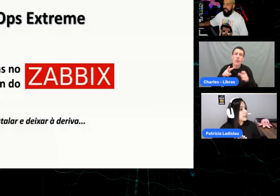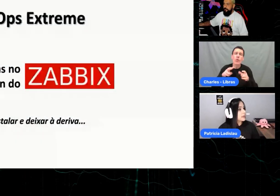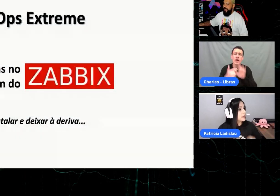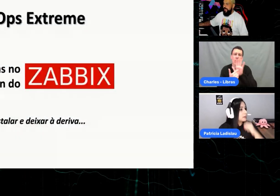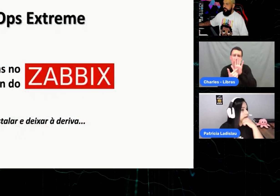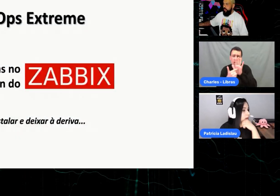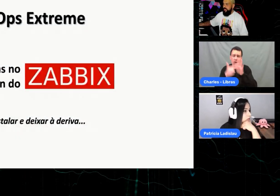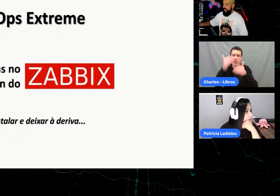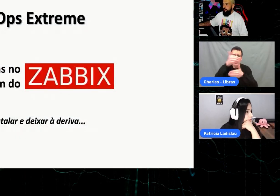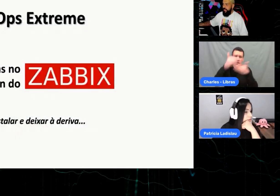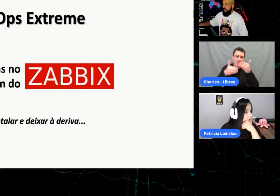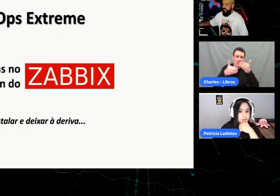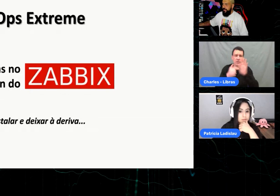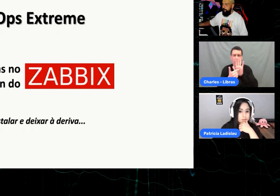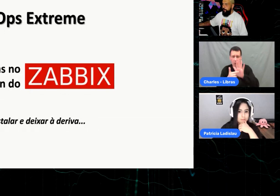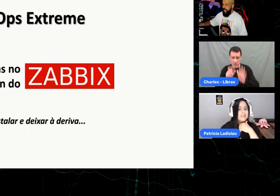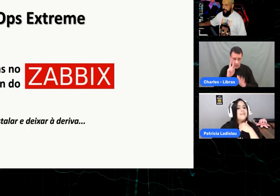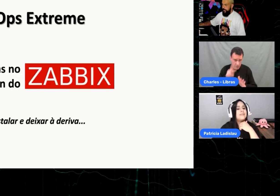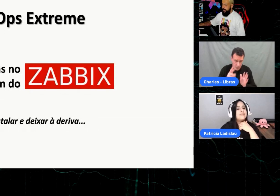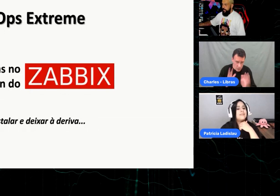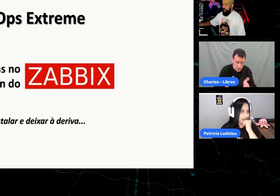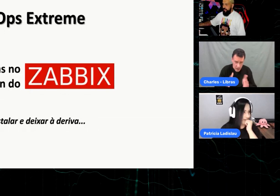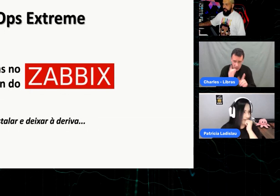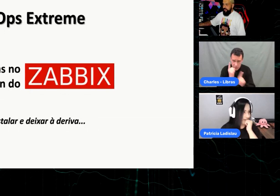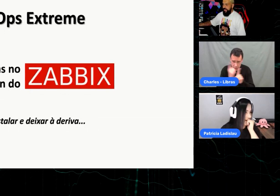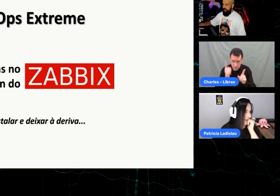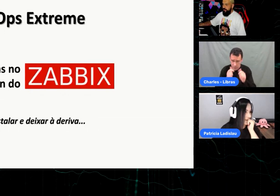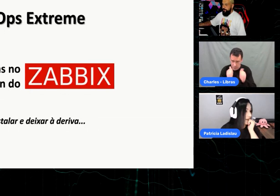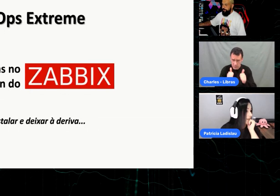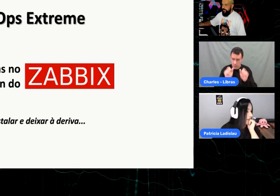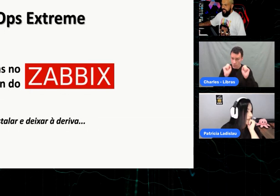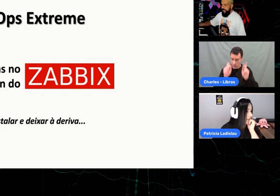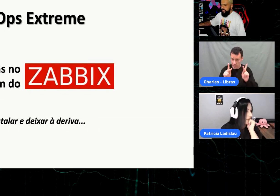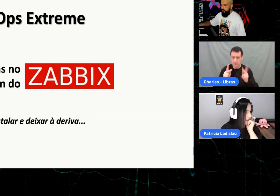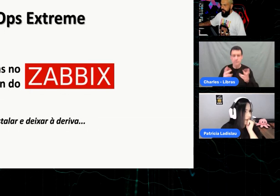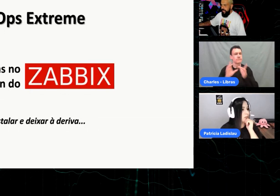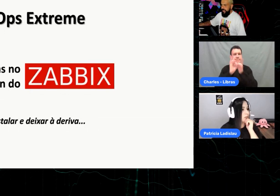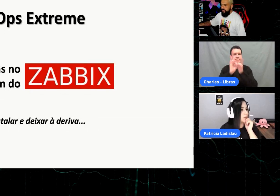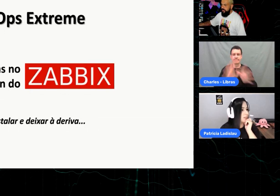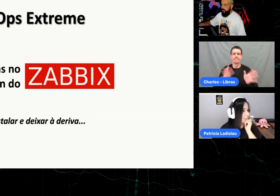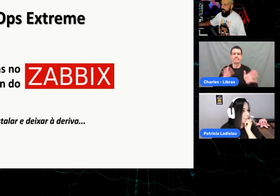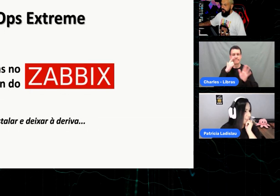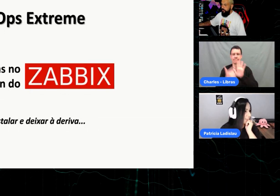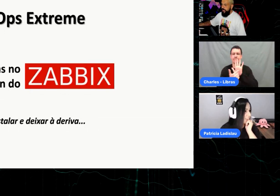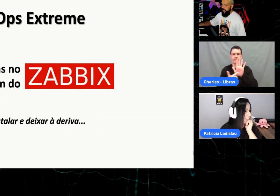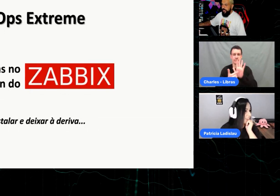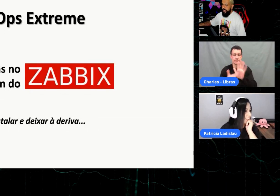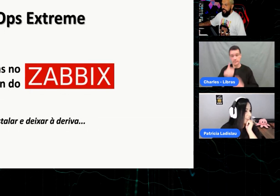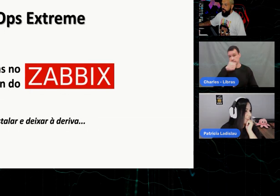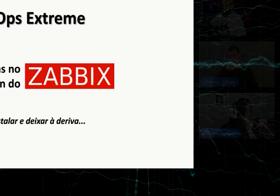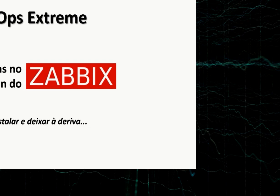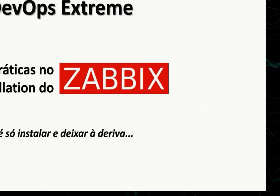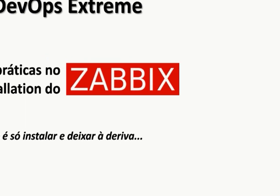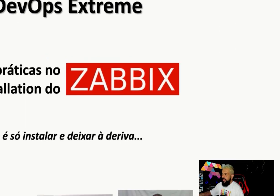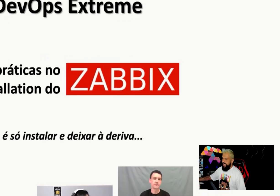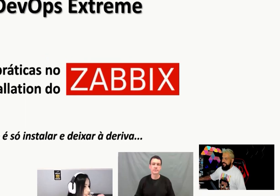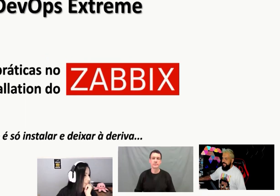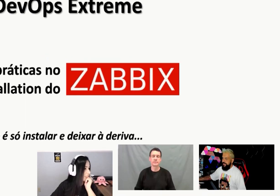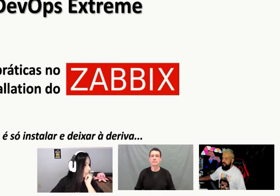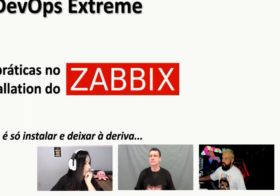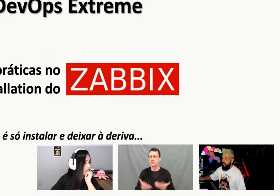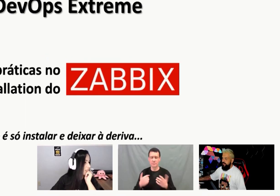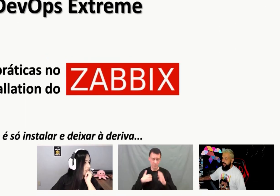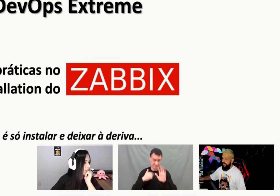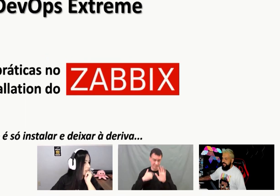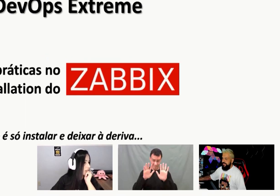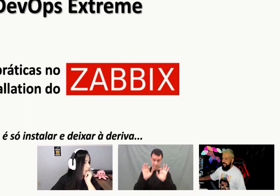aqui. Maravilhosamente então... bem. Ha. Certo? Deixa eu ver como que eu arrumo aqui as